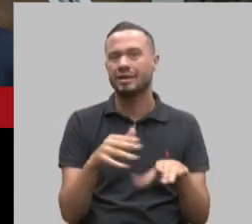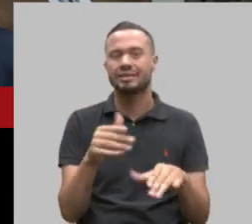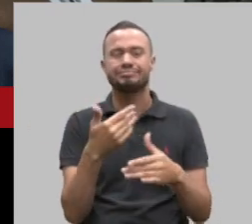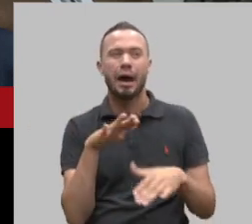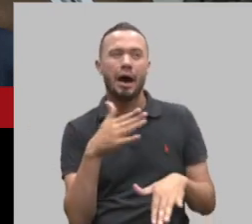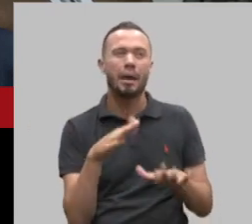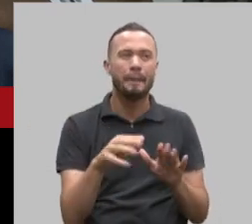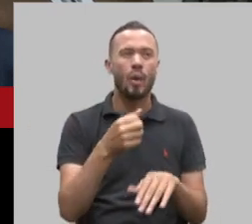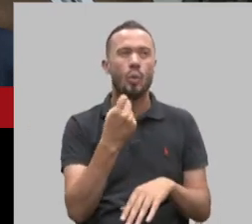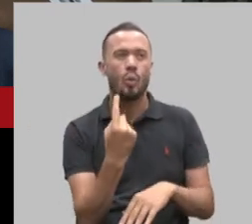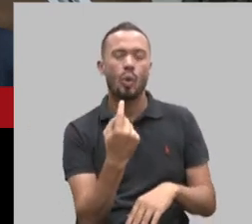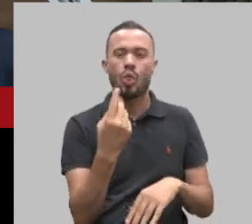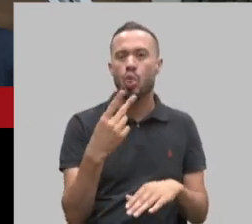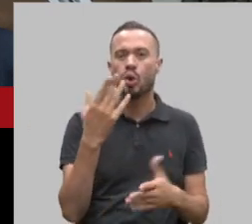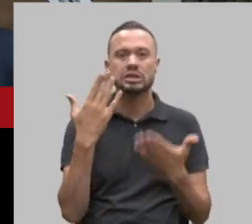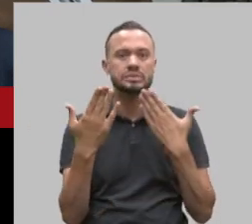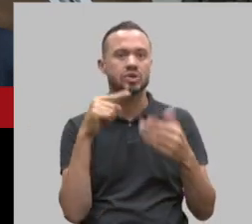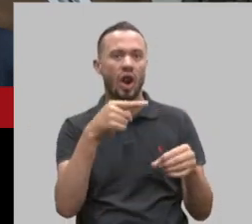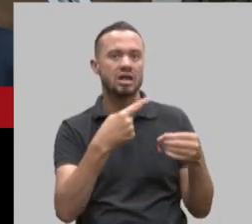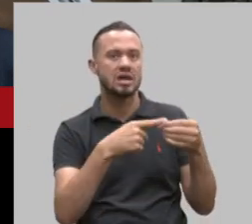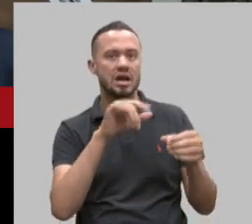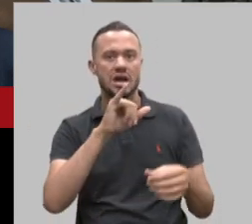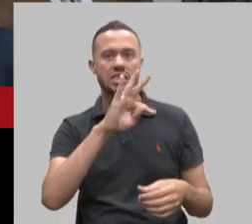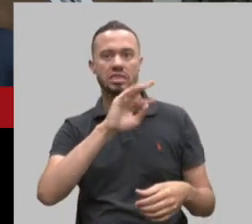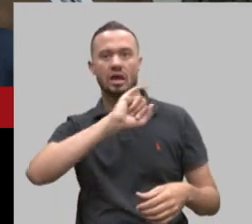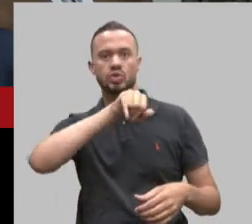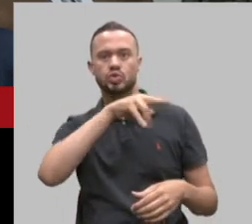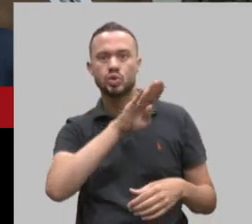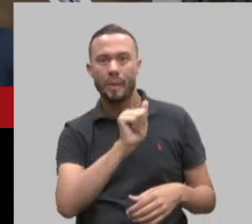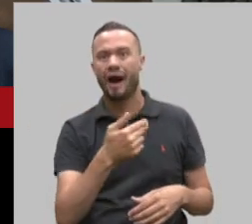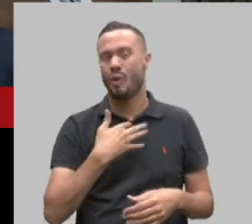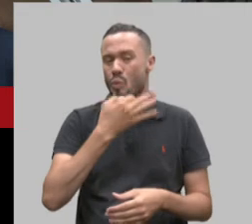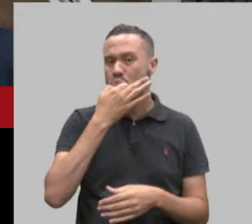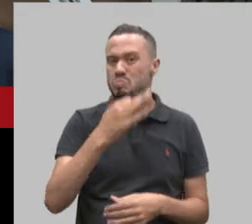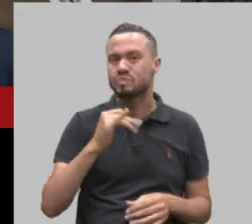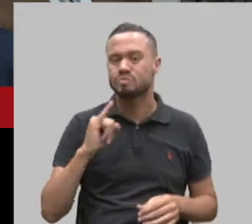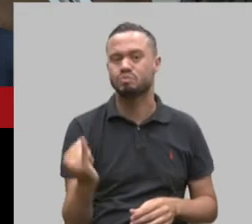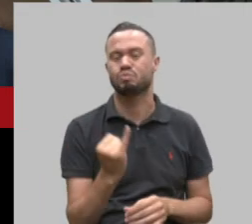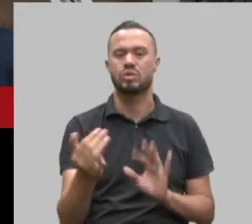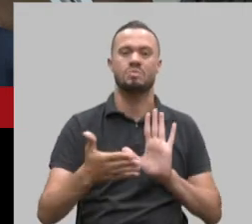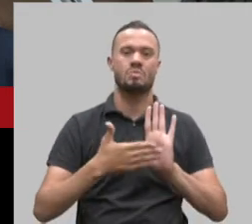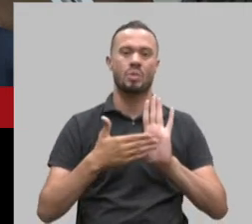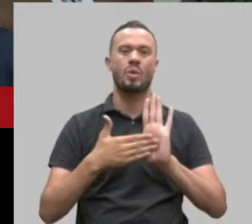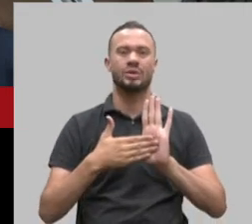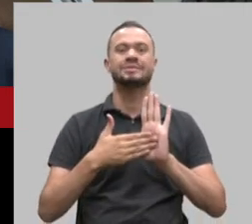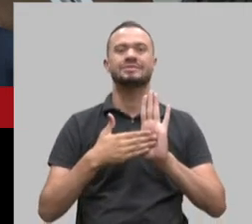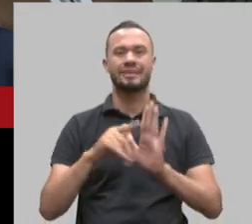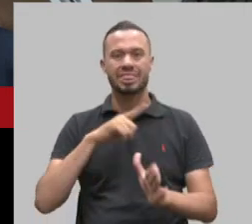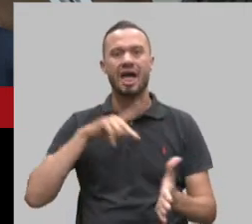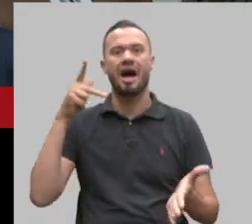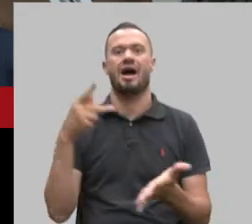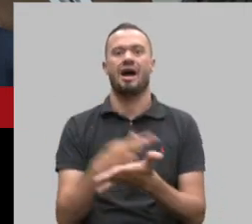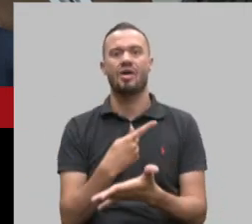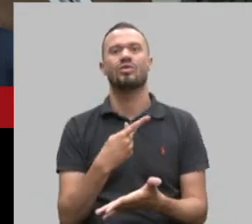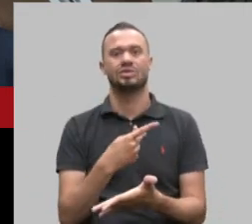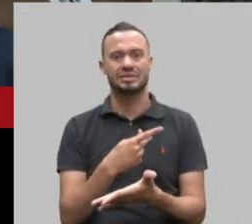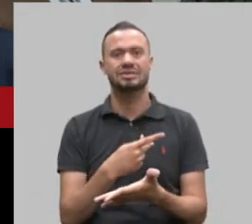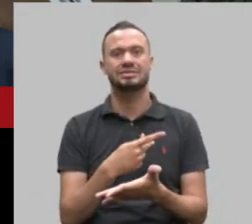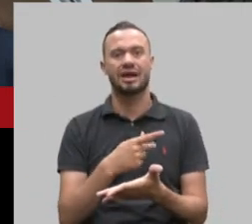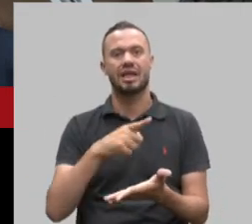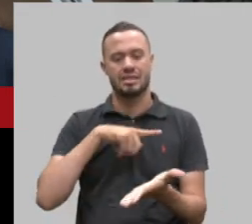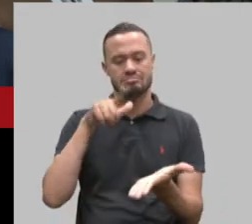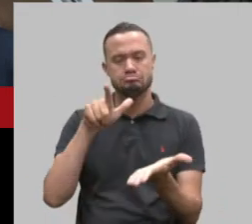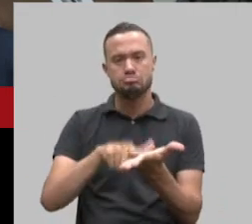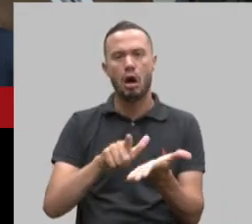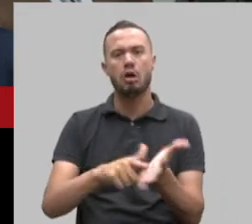acho que é de extrema importância essa proposta passar lá para estar no documento final